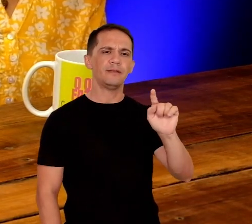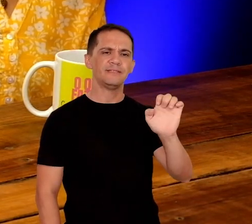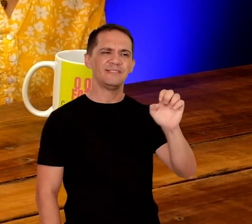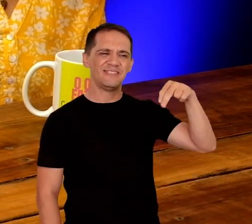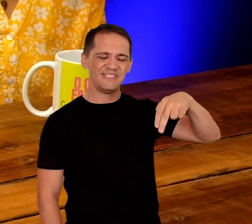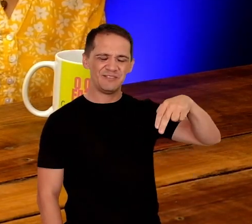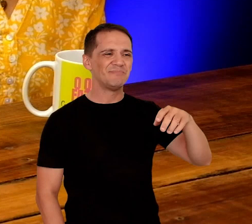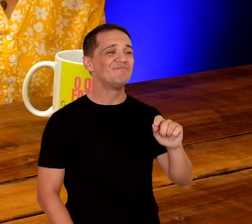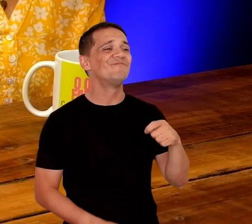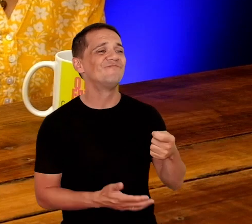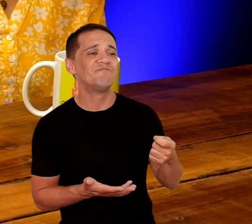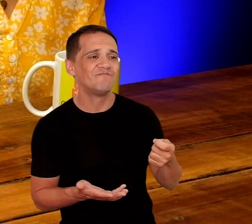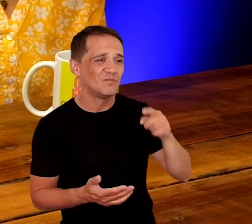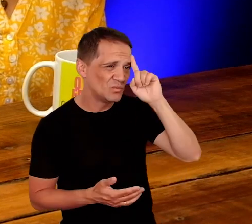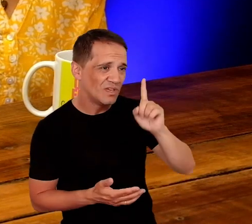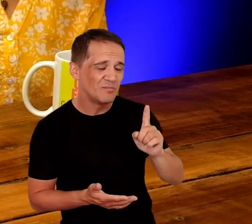de Kaizen.